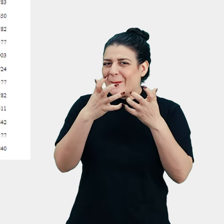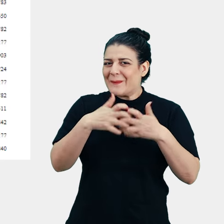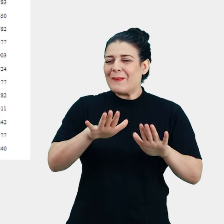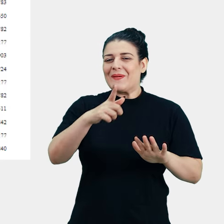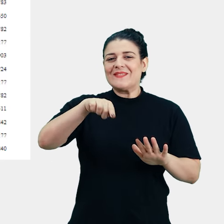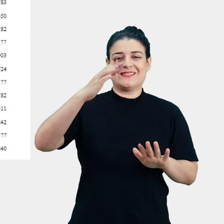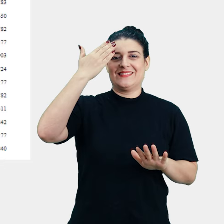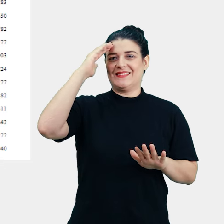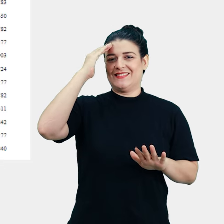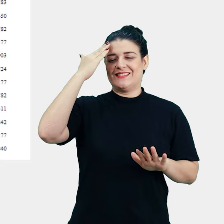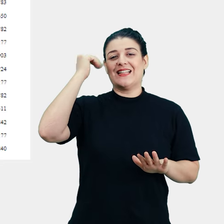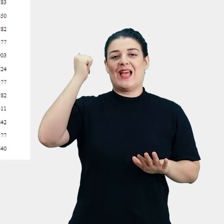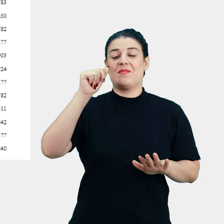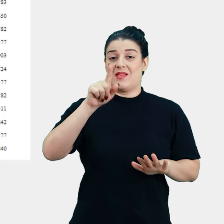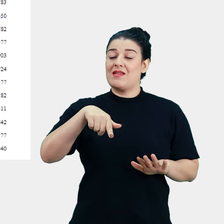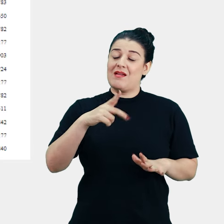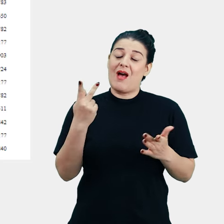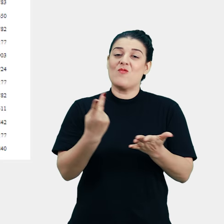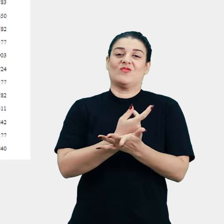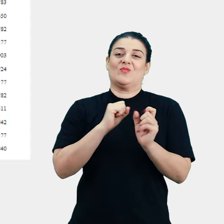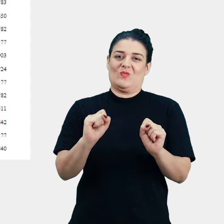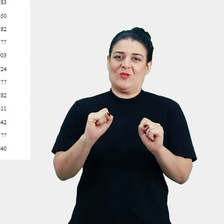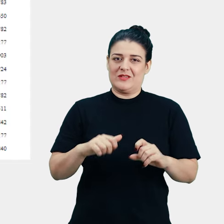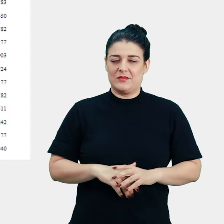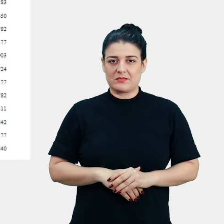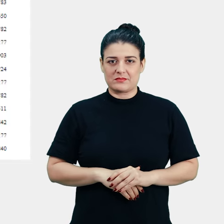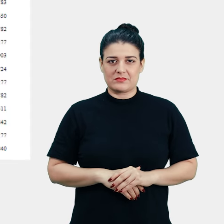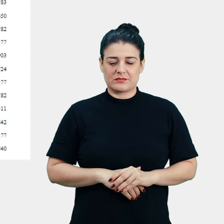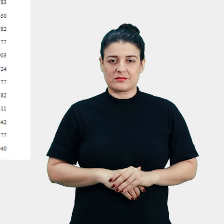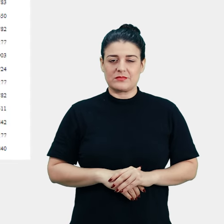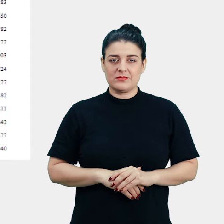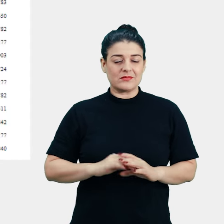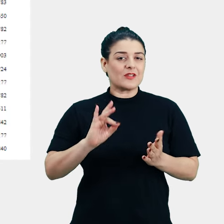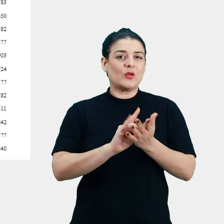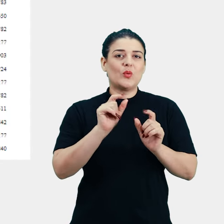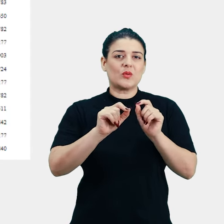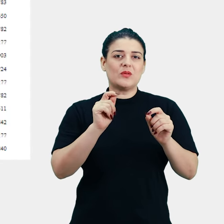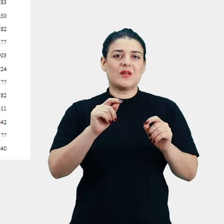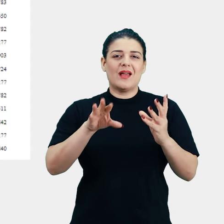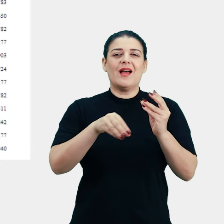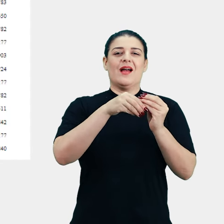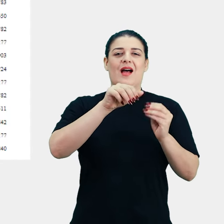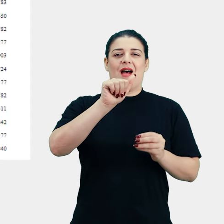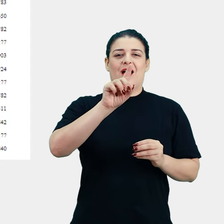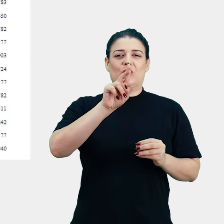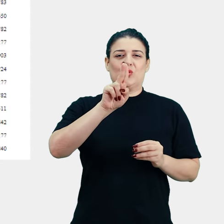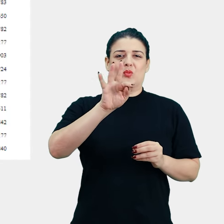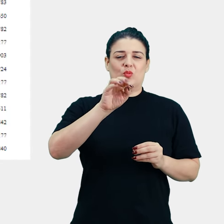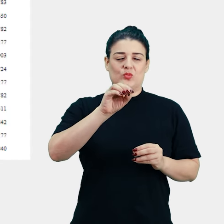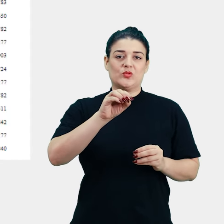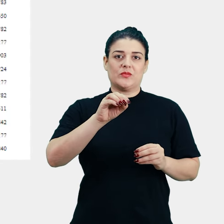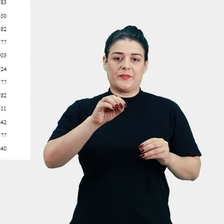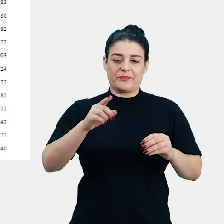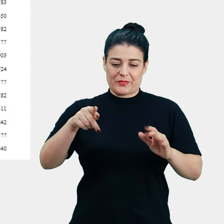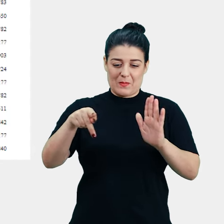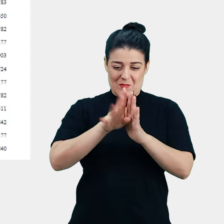vocês saberem, tá? Que isso é muito comum. Então, na verdade, o que que são esses adultos? Eles são formados lá no